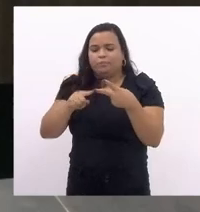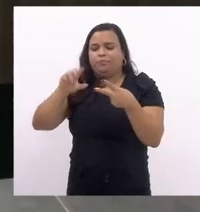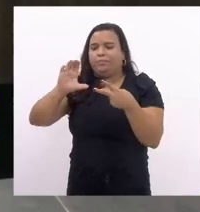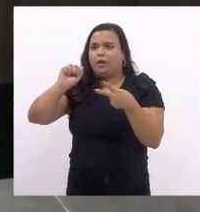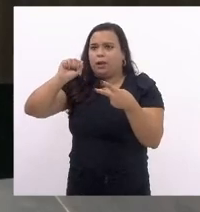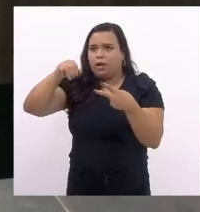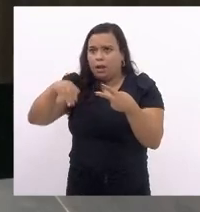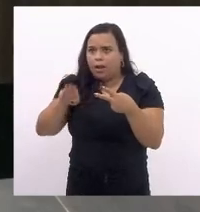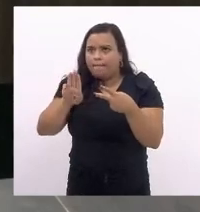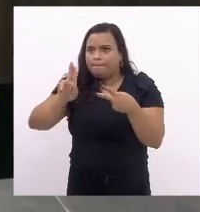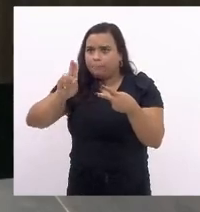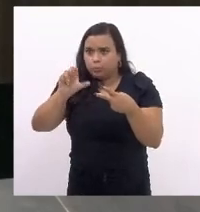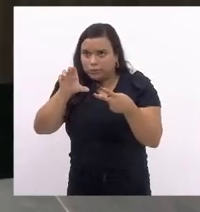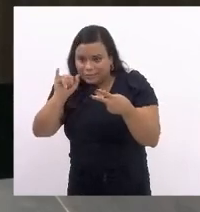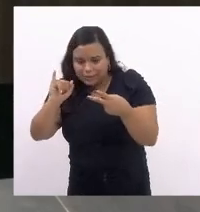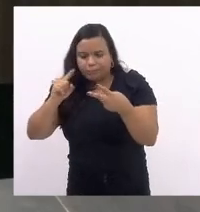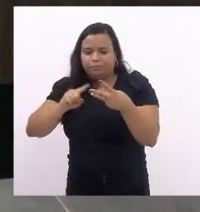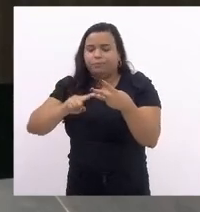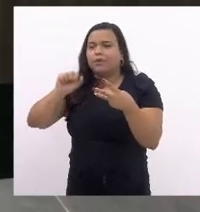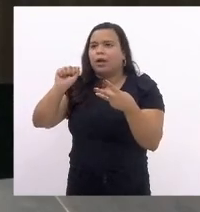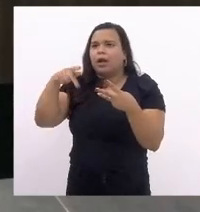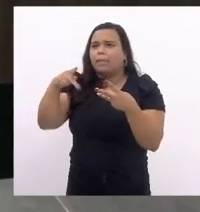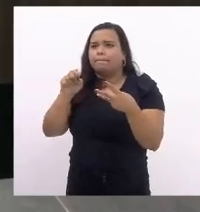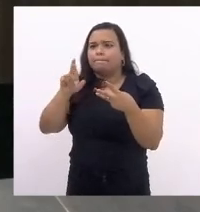Cambuci, Aperibé,